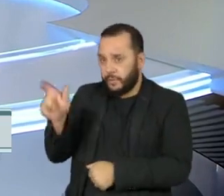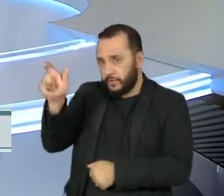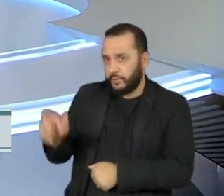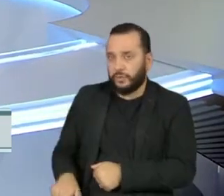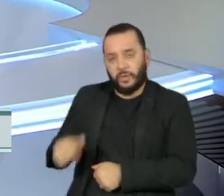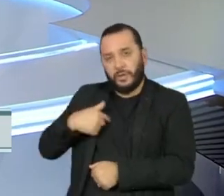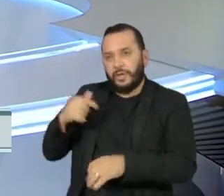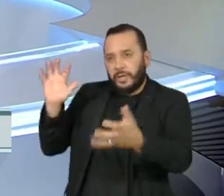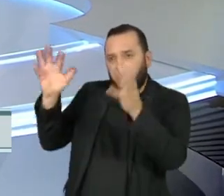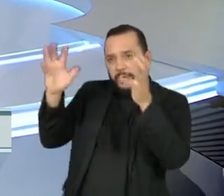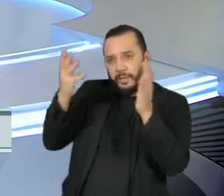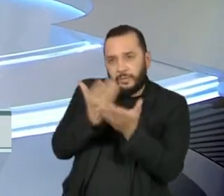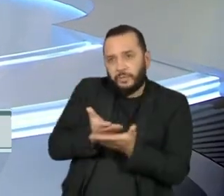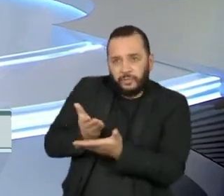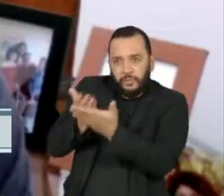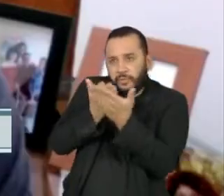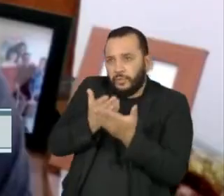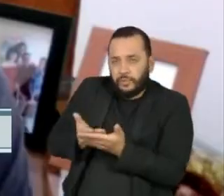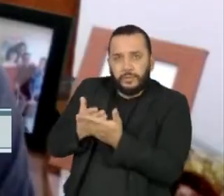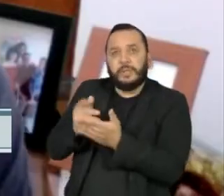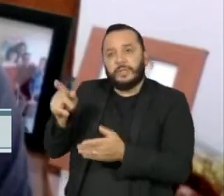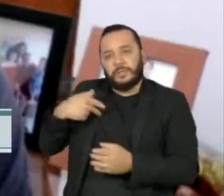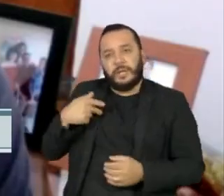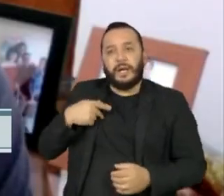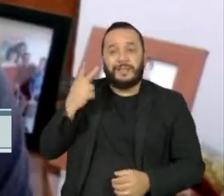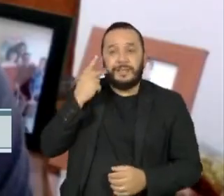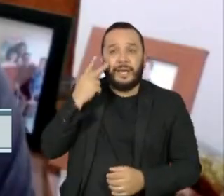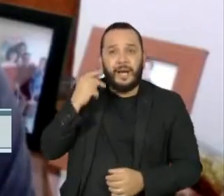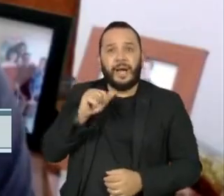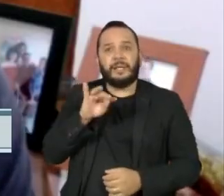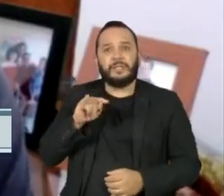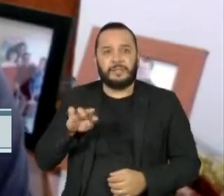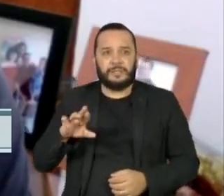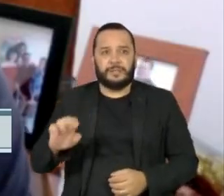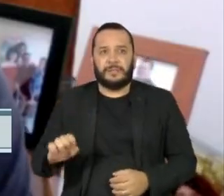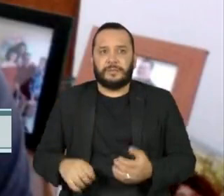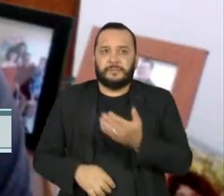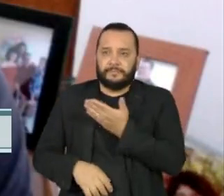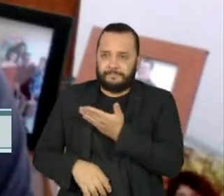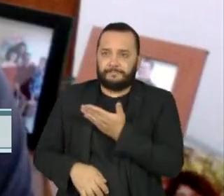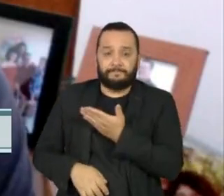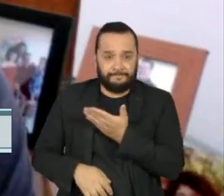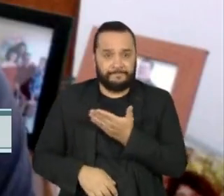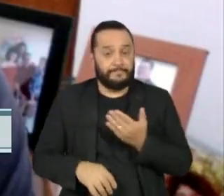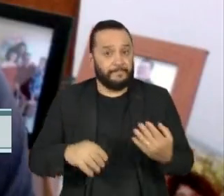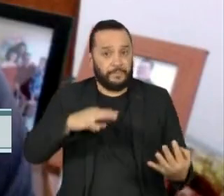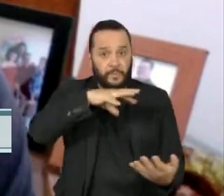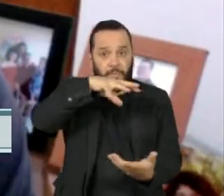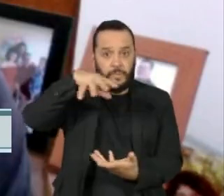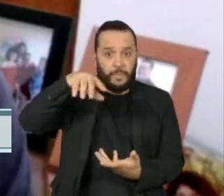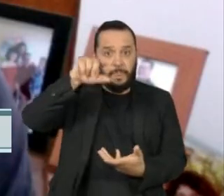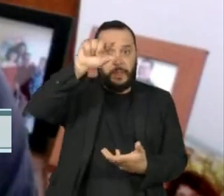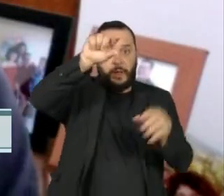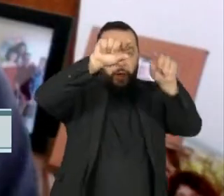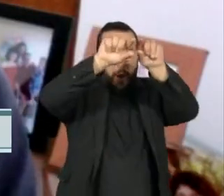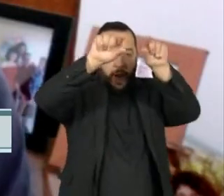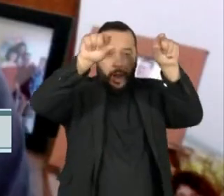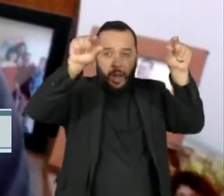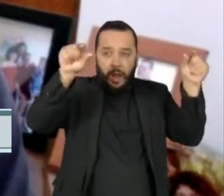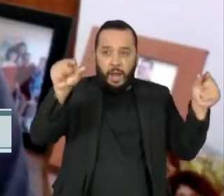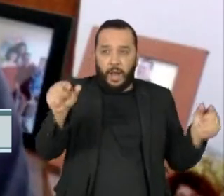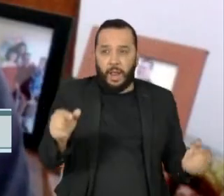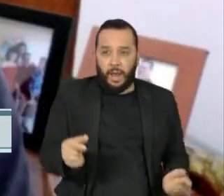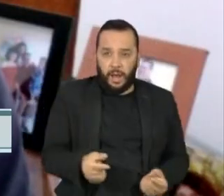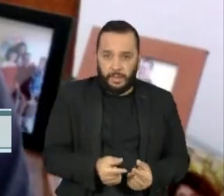Federal do Ceará Alexandre Costa Primeiro importante dizer que ela nem sempre existiu ela veio de um processo de